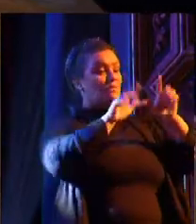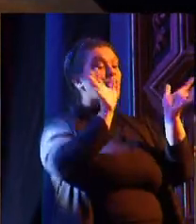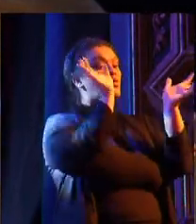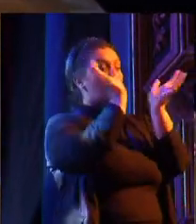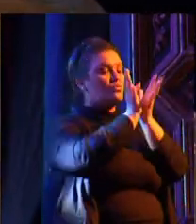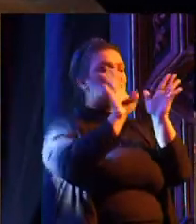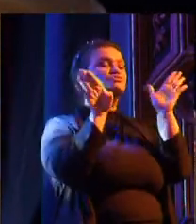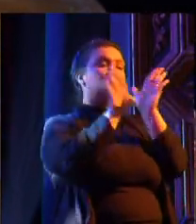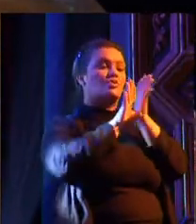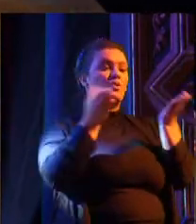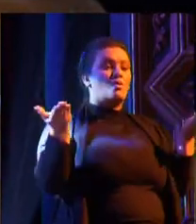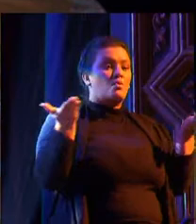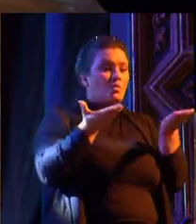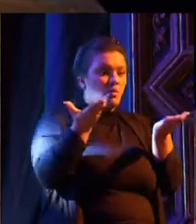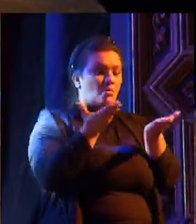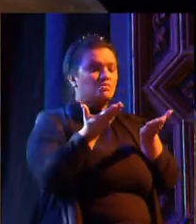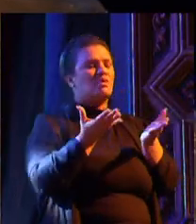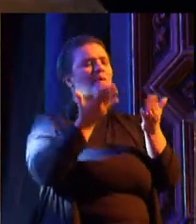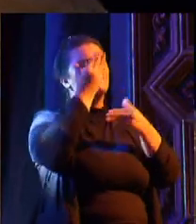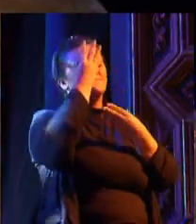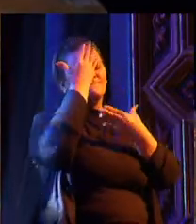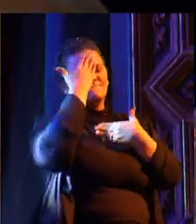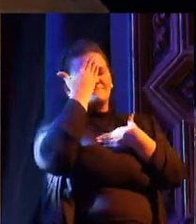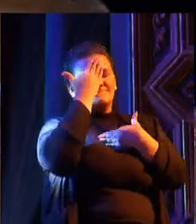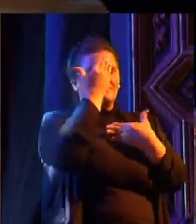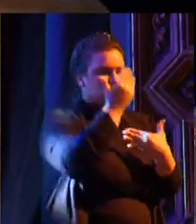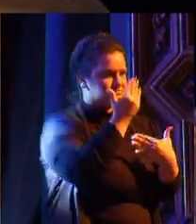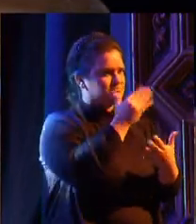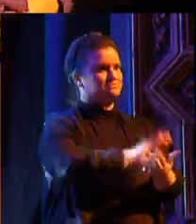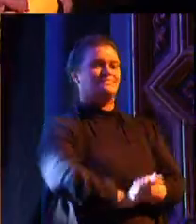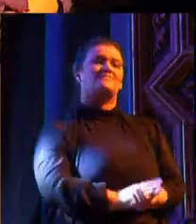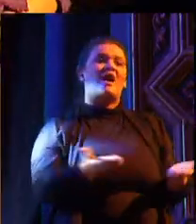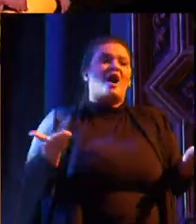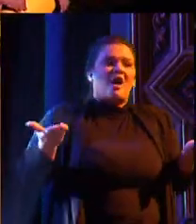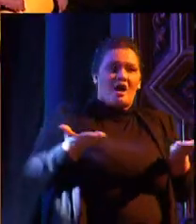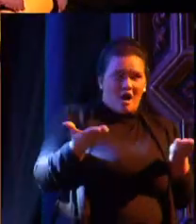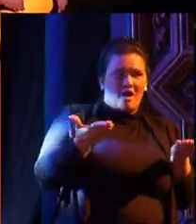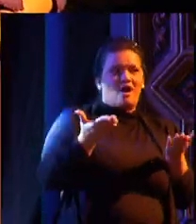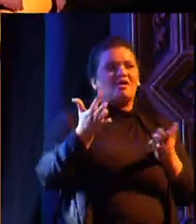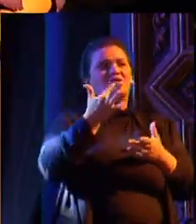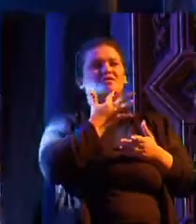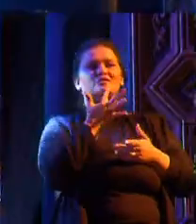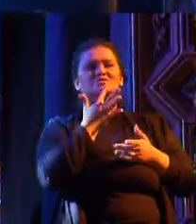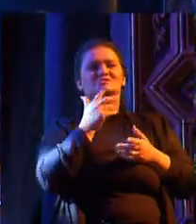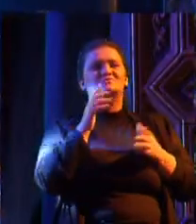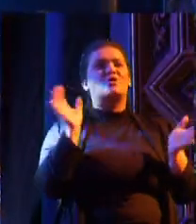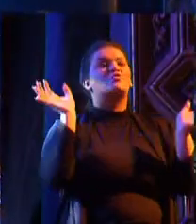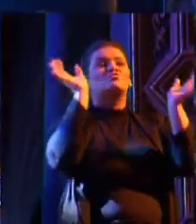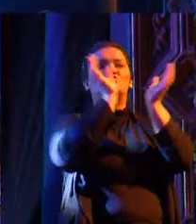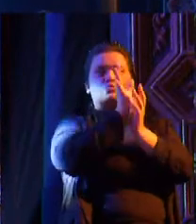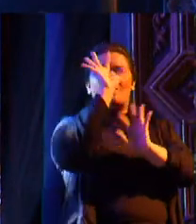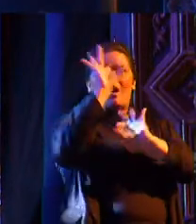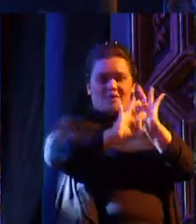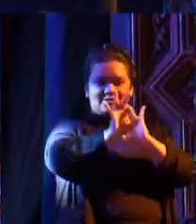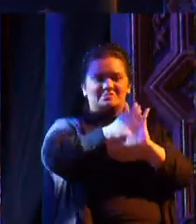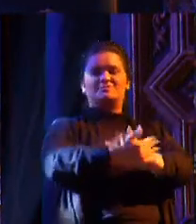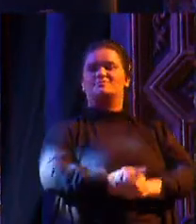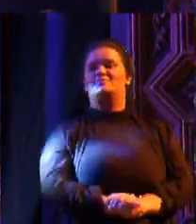até aqui, a eles o nosso muito obrigado. Então agora, vamos conhecer o nosso time de curadores.